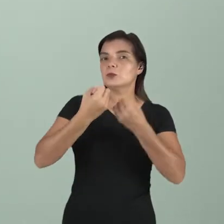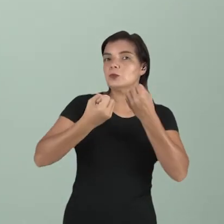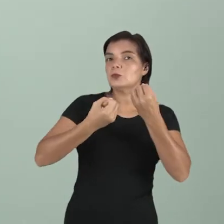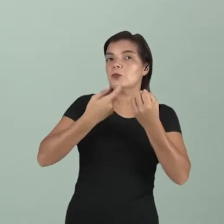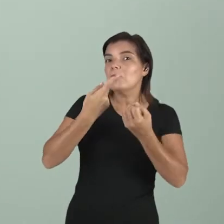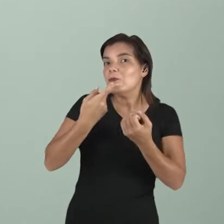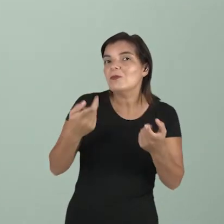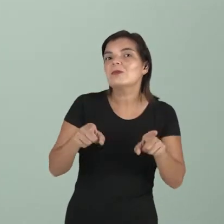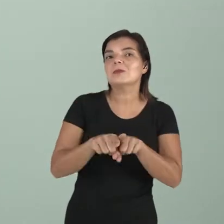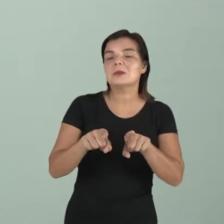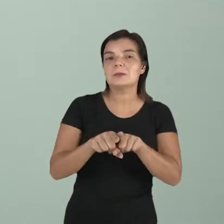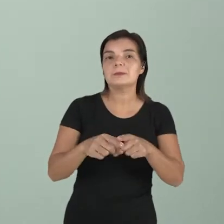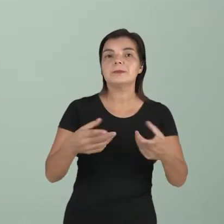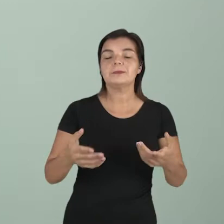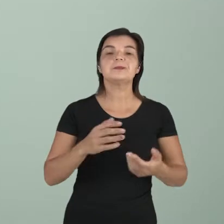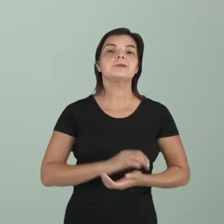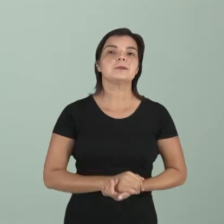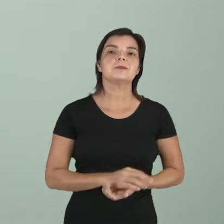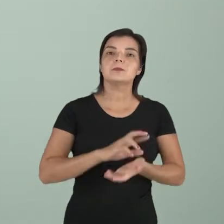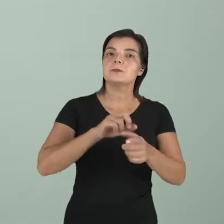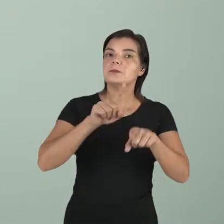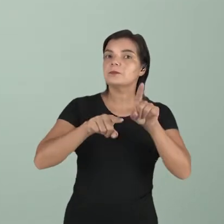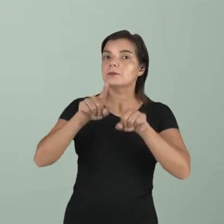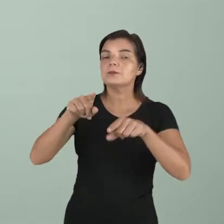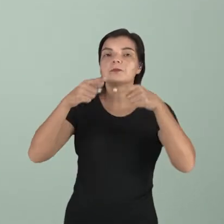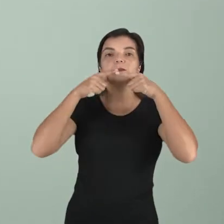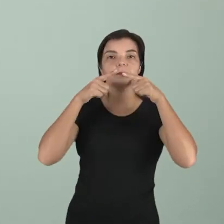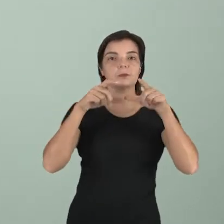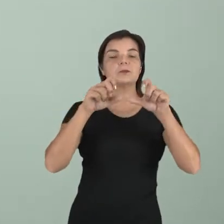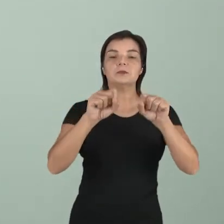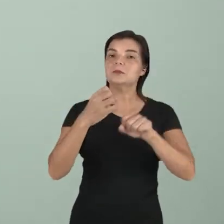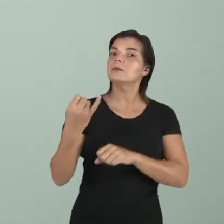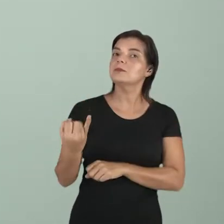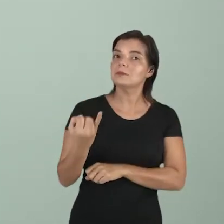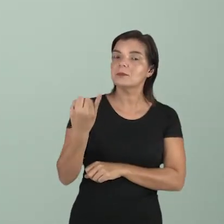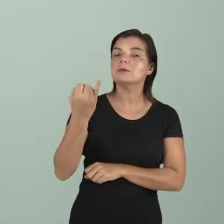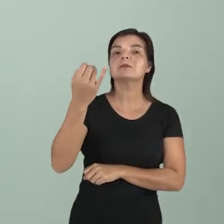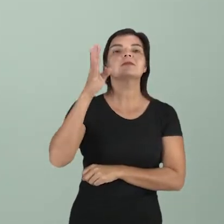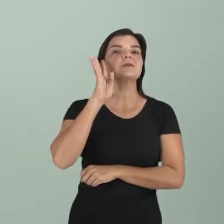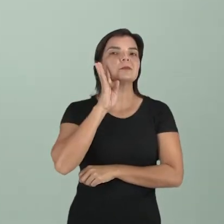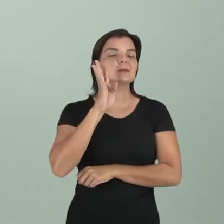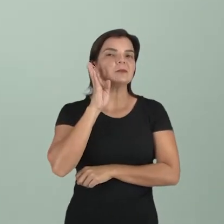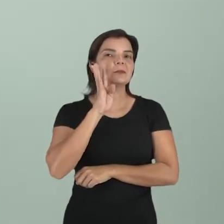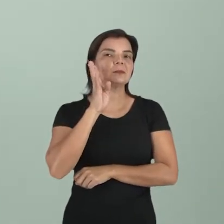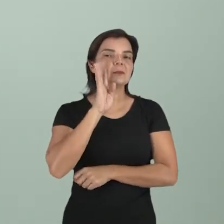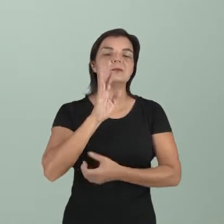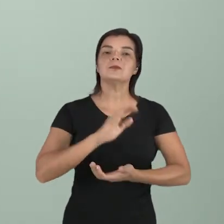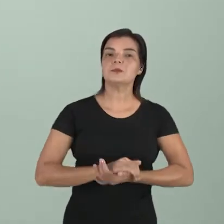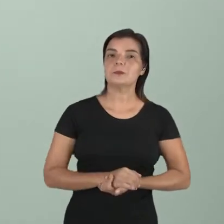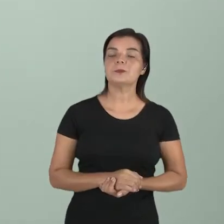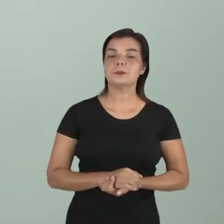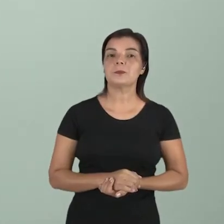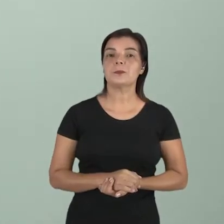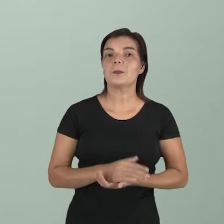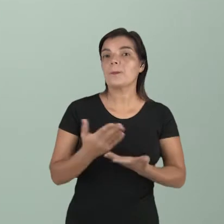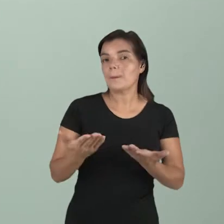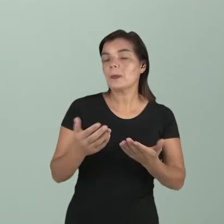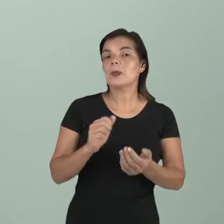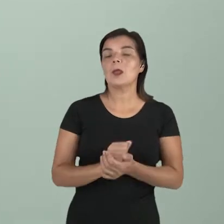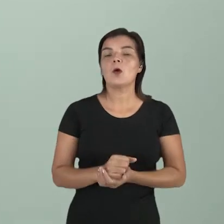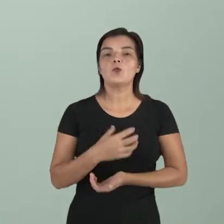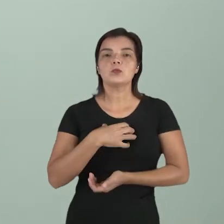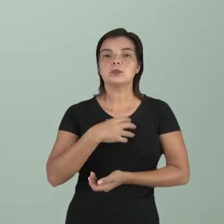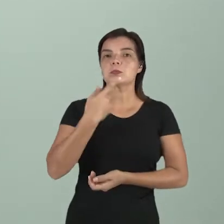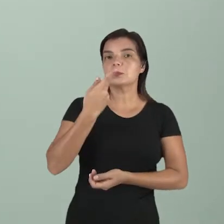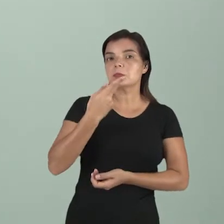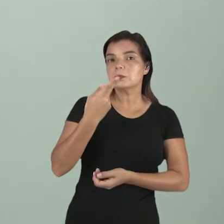Sena chega aqui em Rio Branco e vê você fazendo uma graça, contando um tipo de história